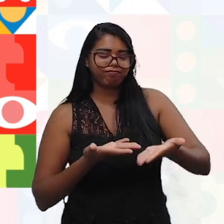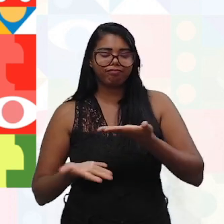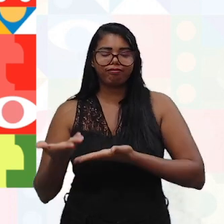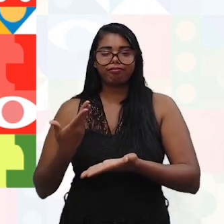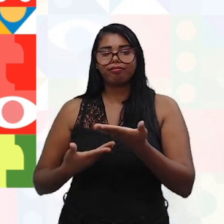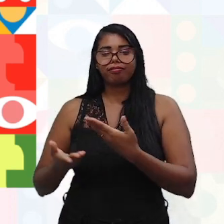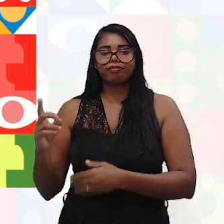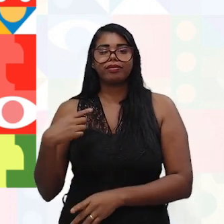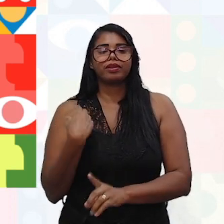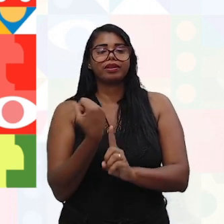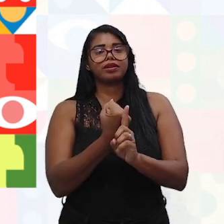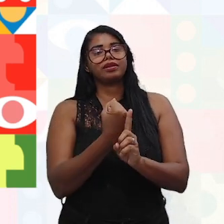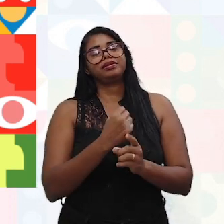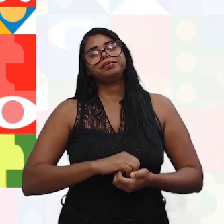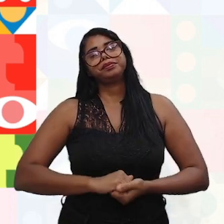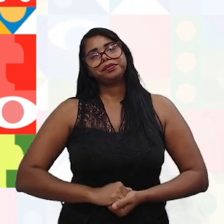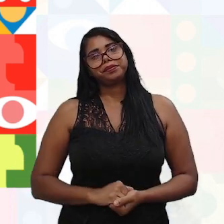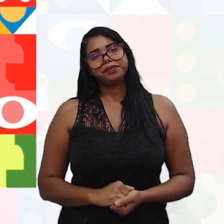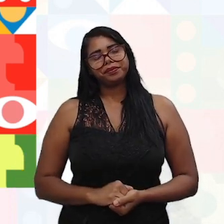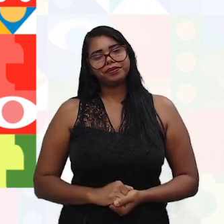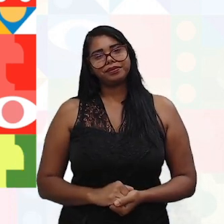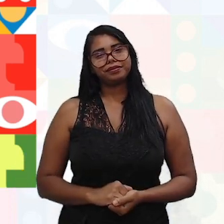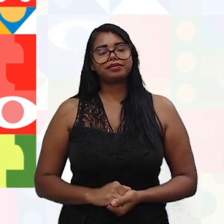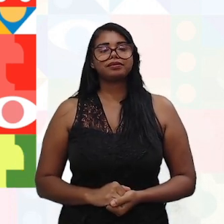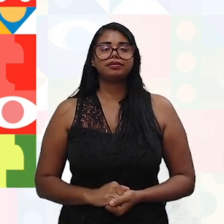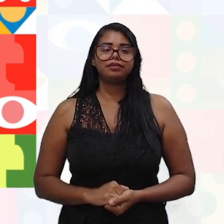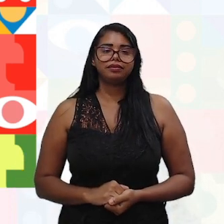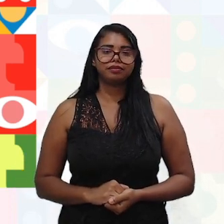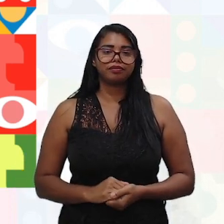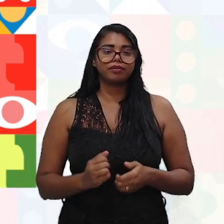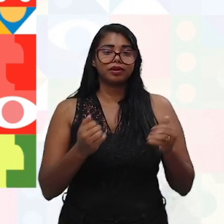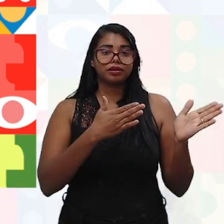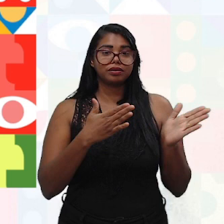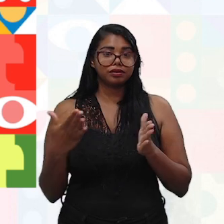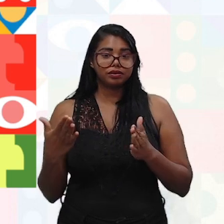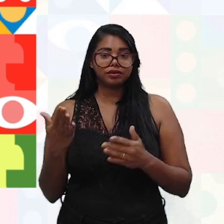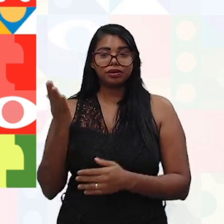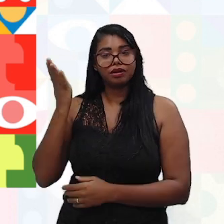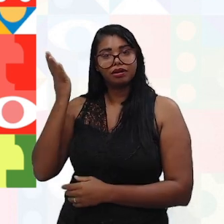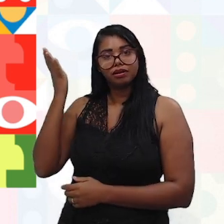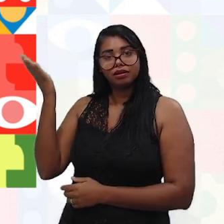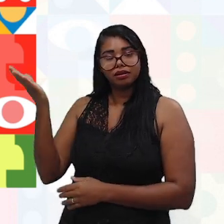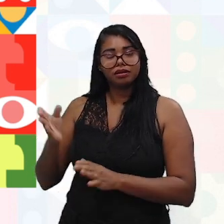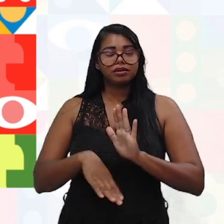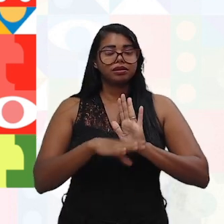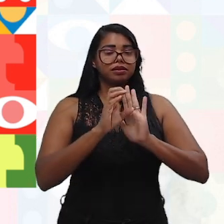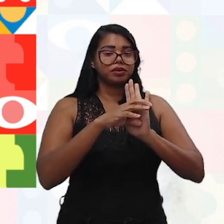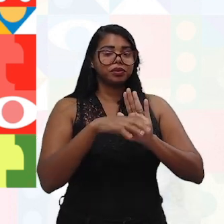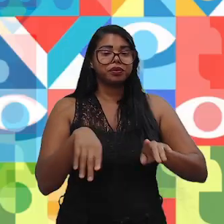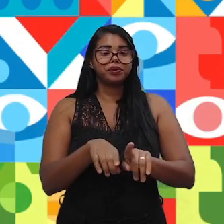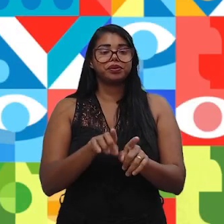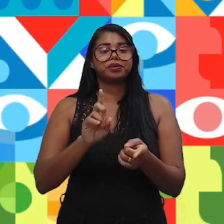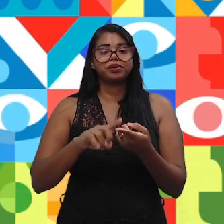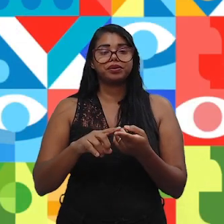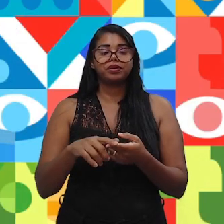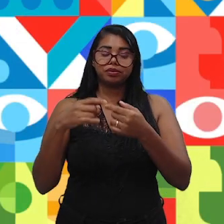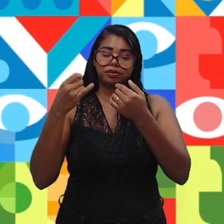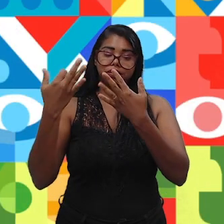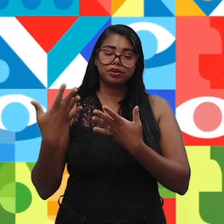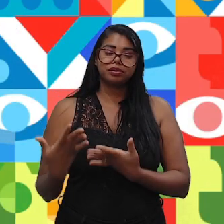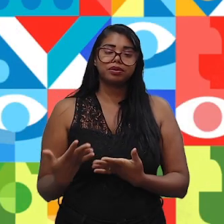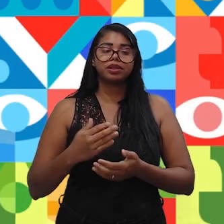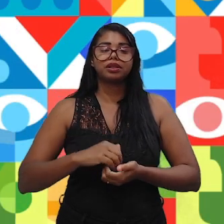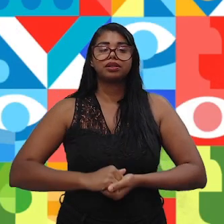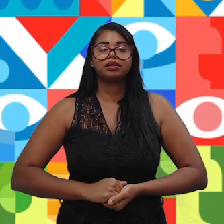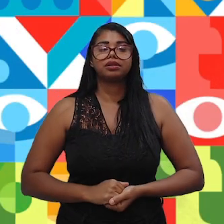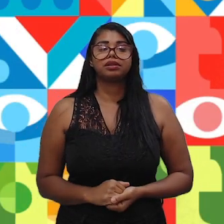para a nossa sociedade. Então, seguindo aqui um pouquinho sobre conceituação, a gente vai falar aqui um